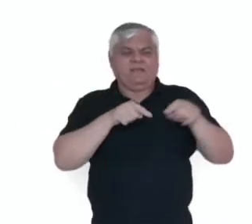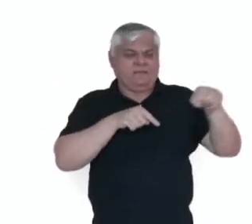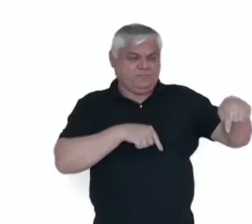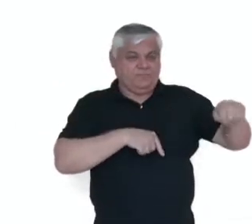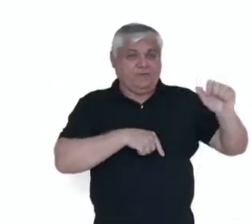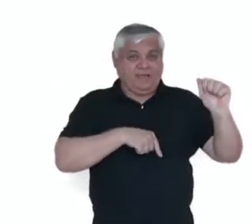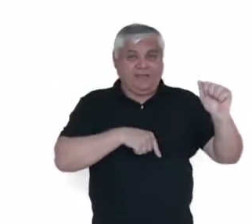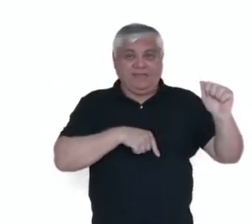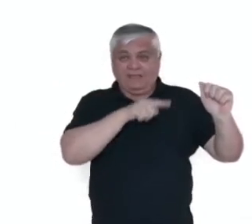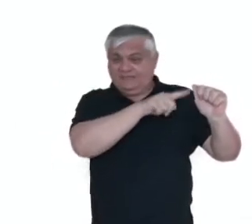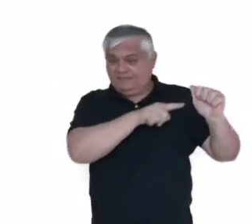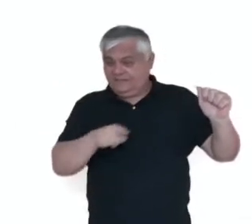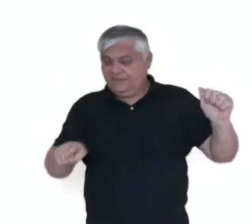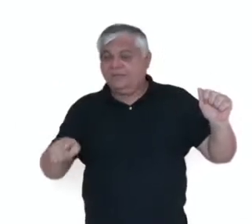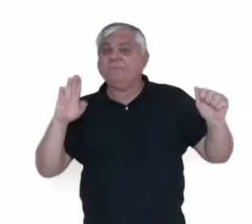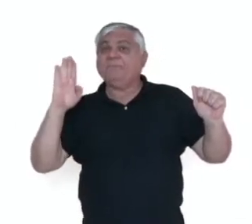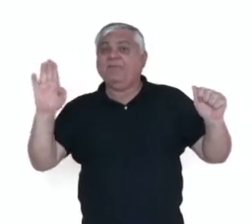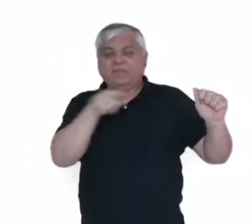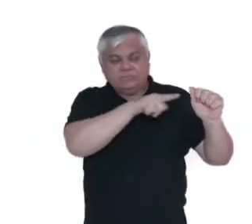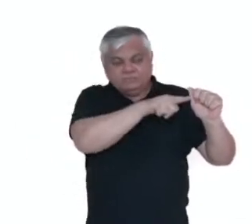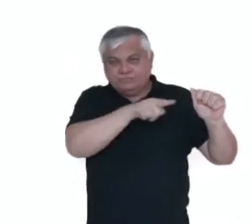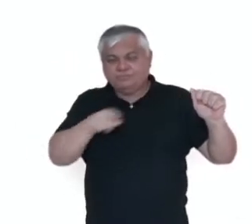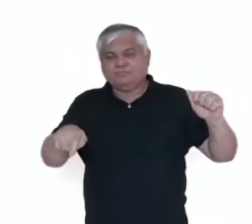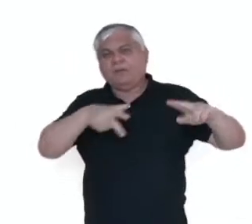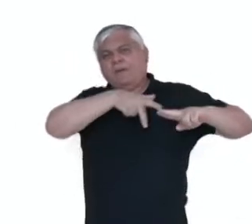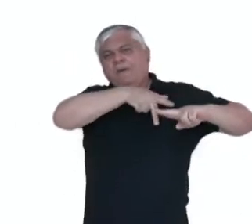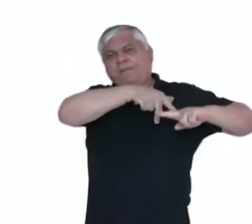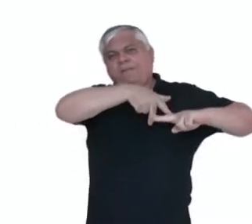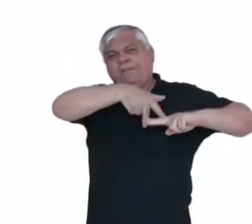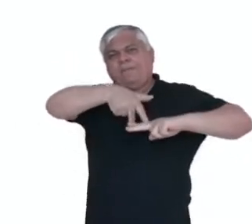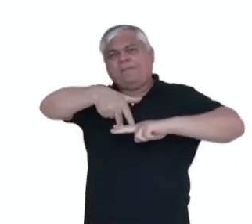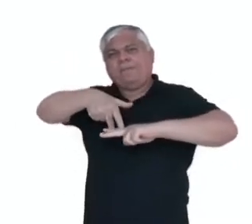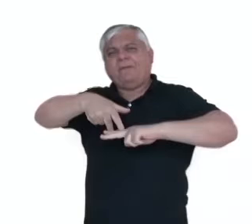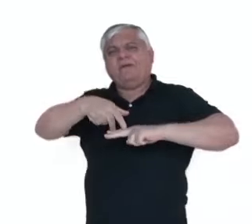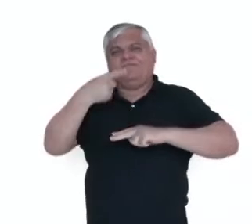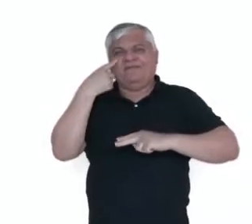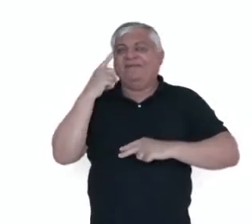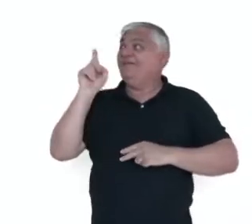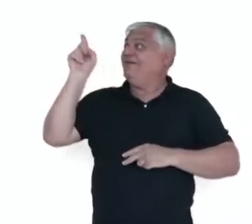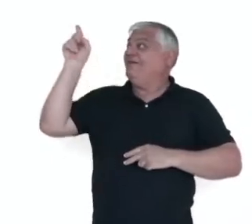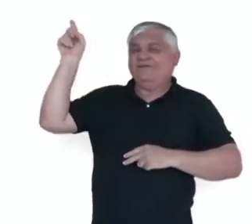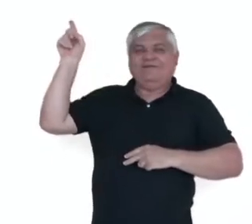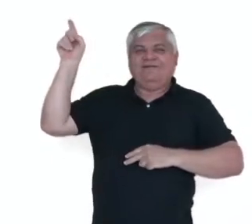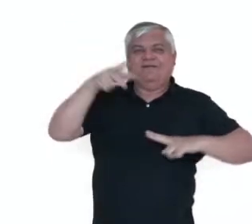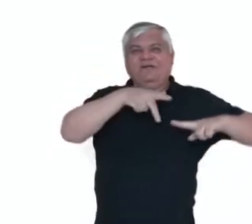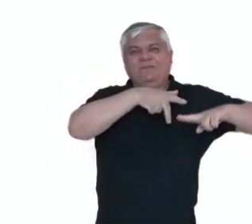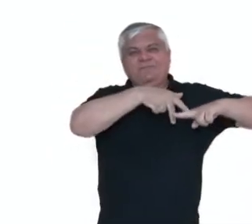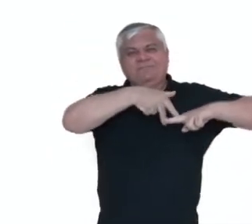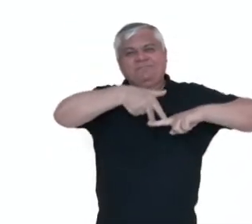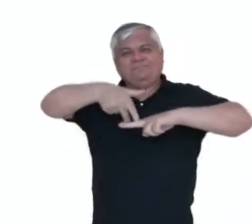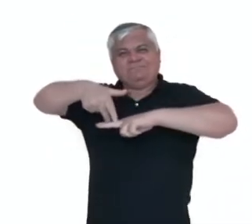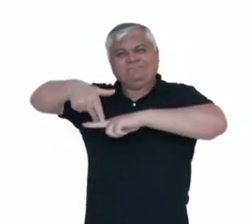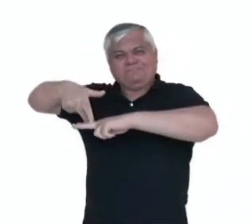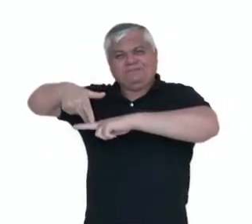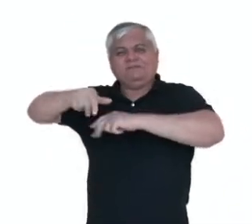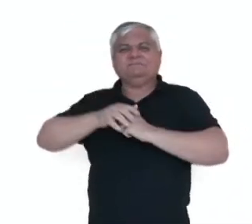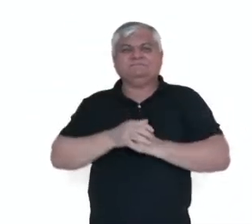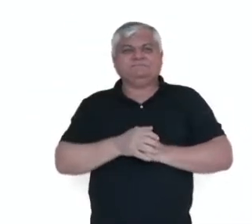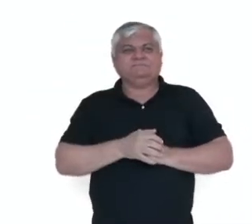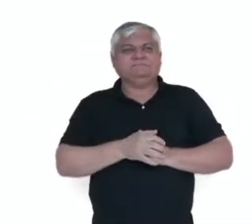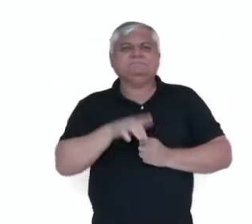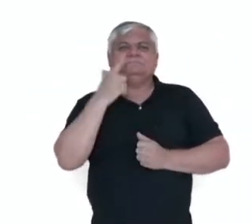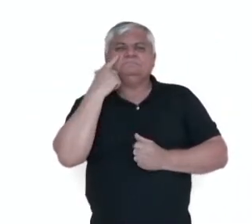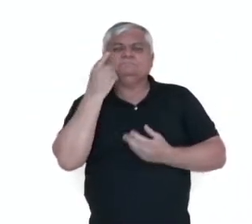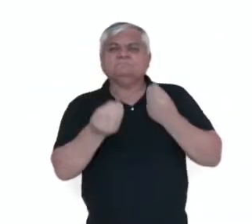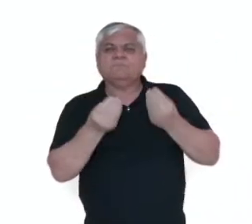ponto A até o ponto B. Observe a imagem que ilustra a situação. Vamos